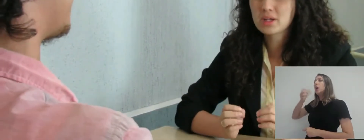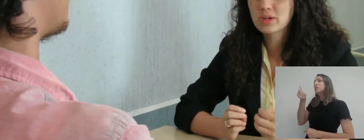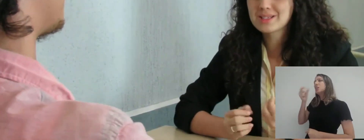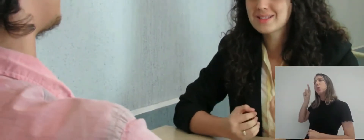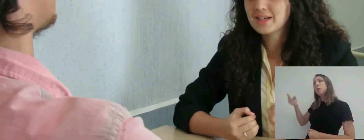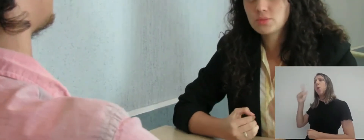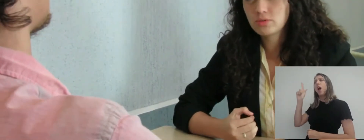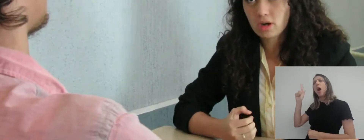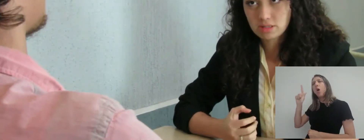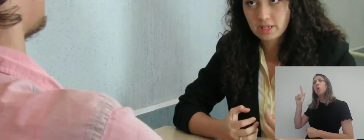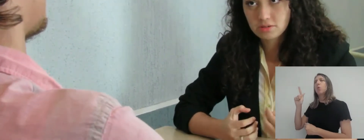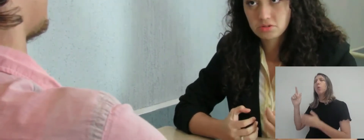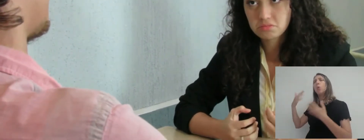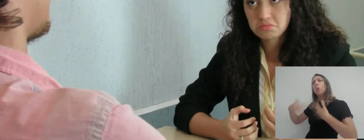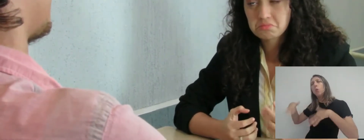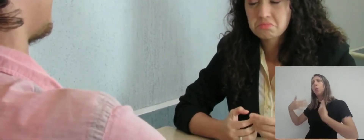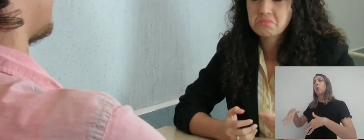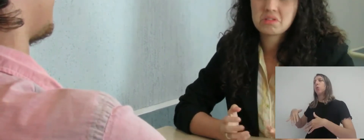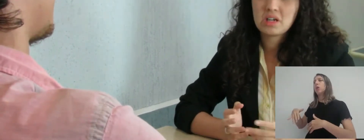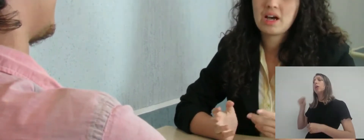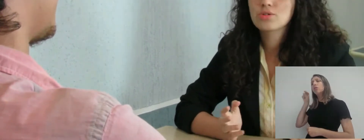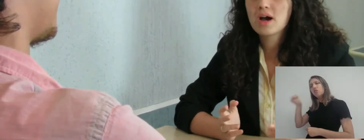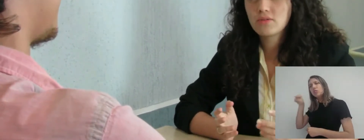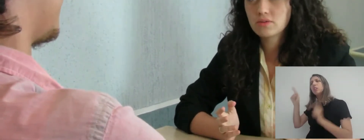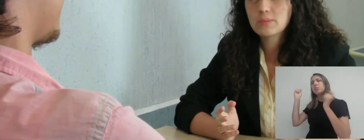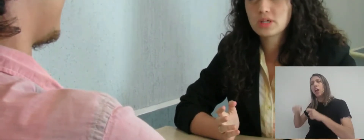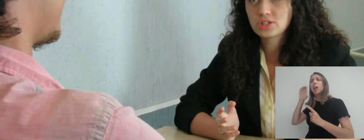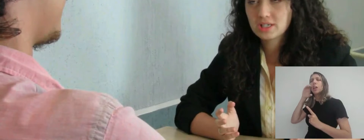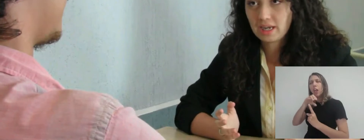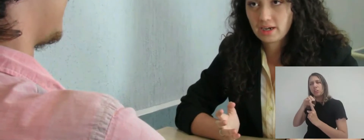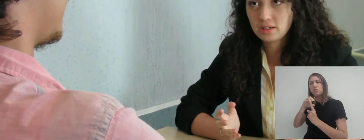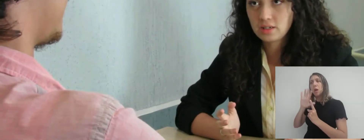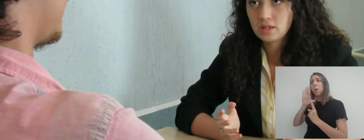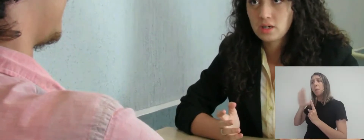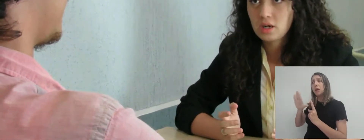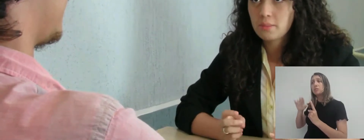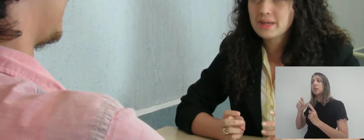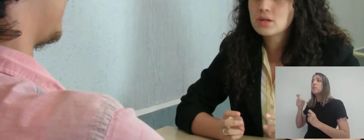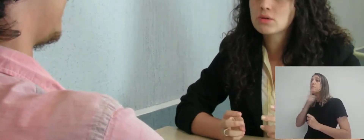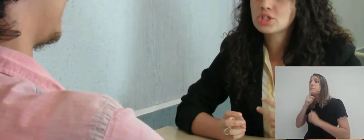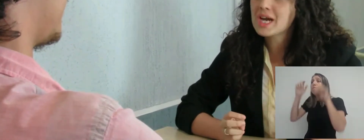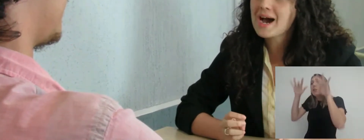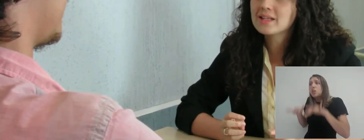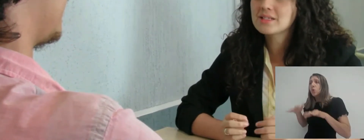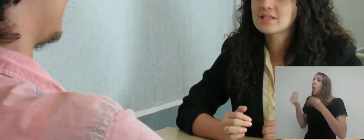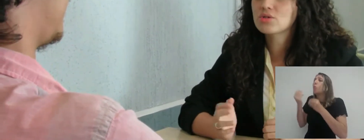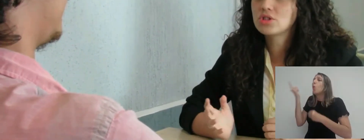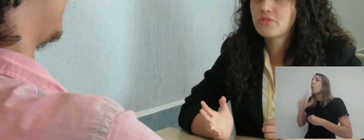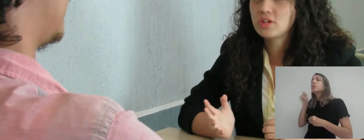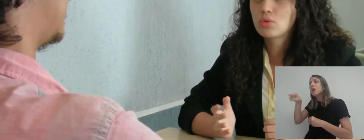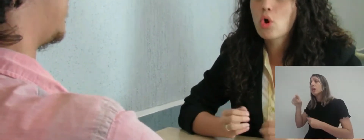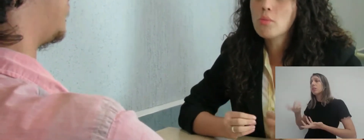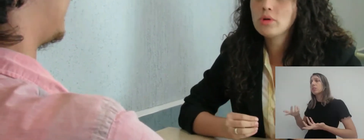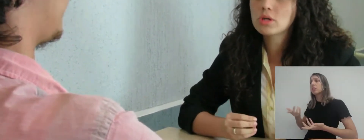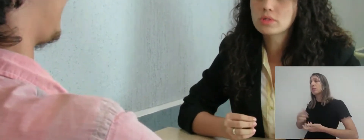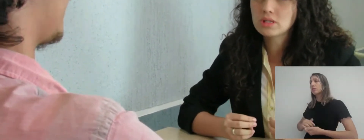no qual a temperatura é de 6.000 graus Celsius, é razoável que você possa esquentar. Mas e quanto às geadas e sensações